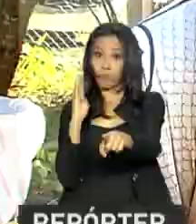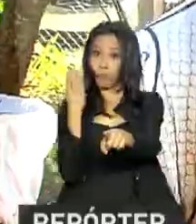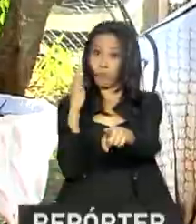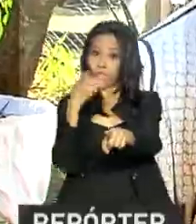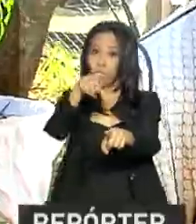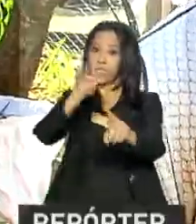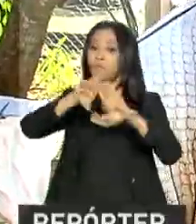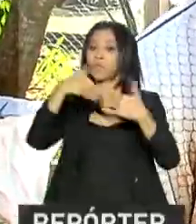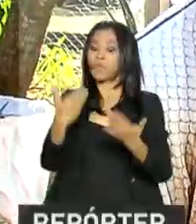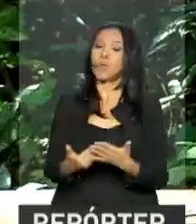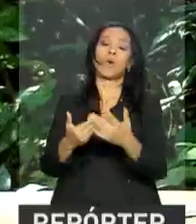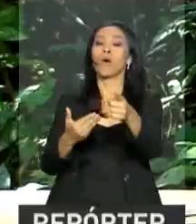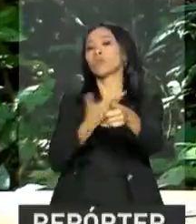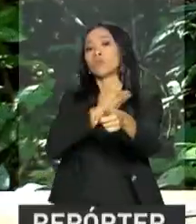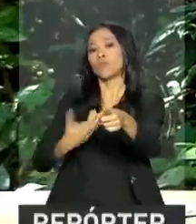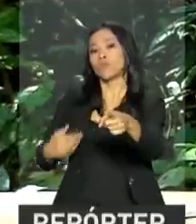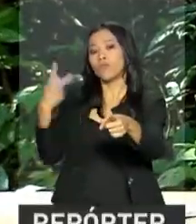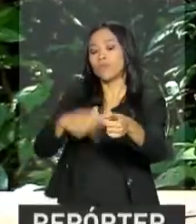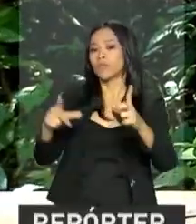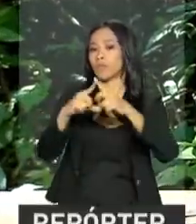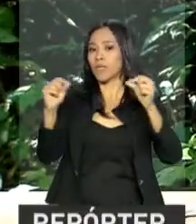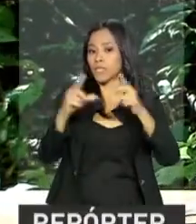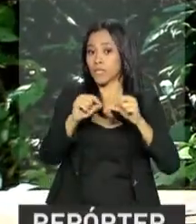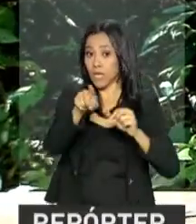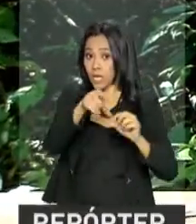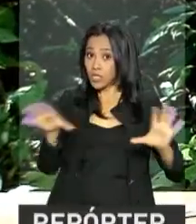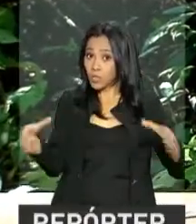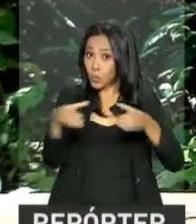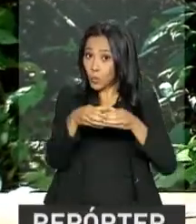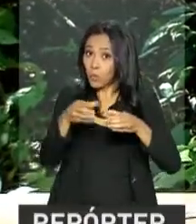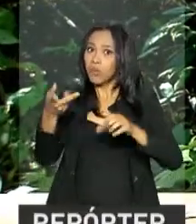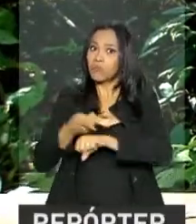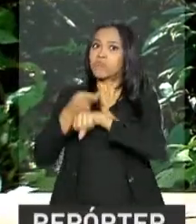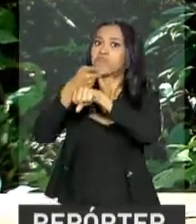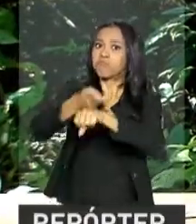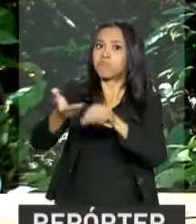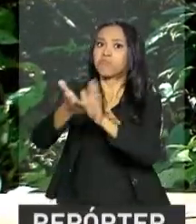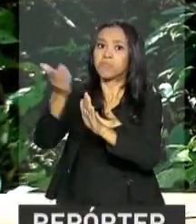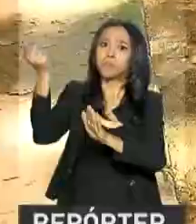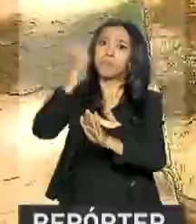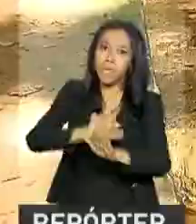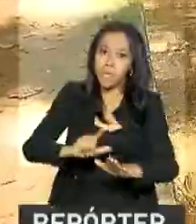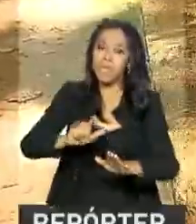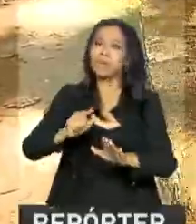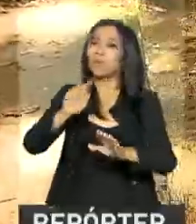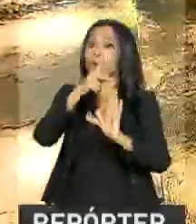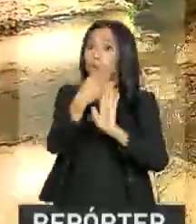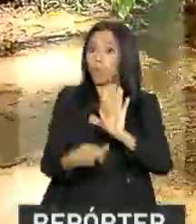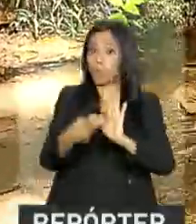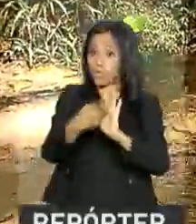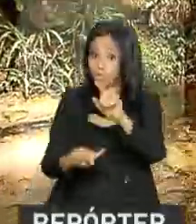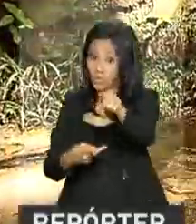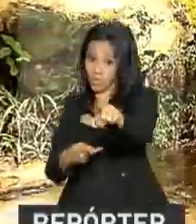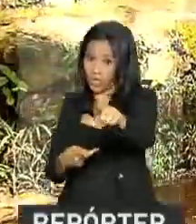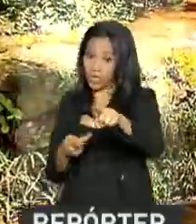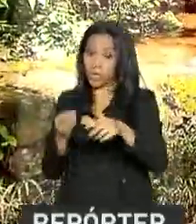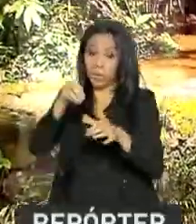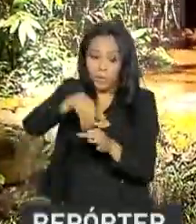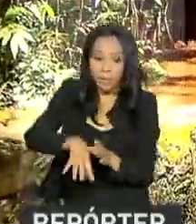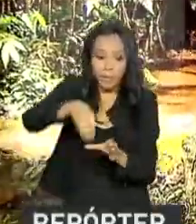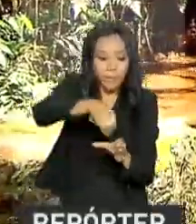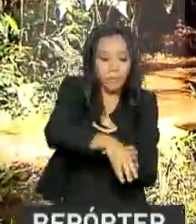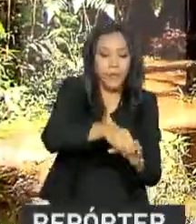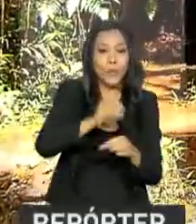escola pública de brasília e sua turma ganhar o prêmio no ano passado com o projecto agro urbano plantando